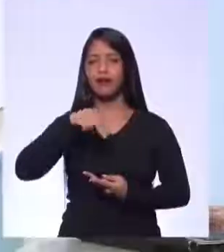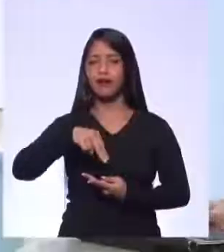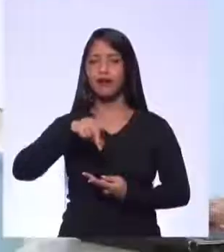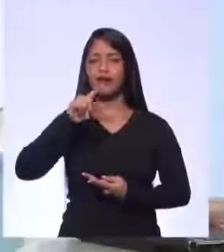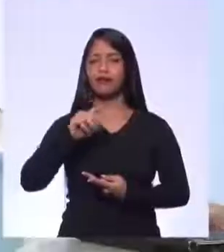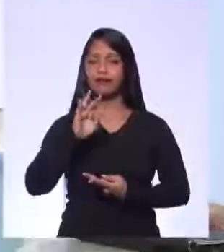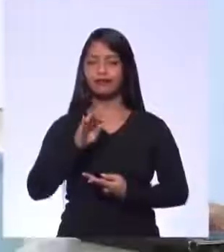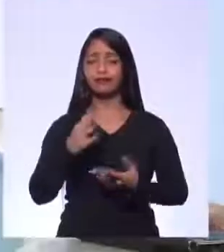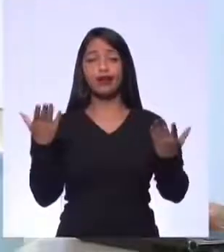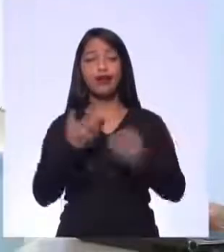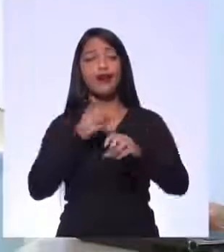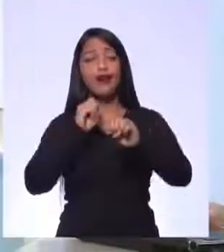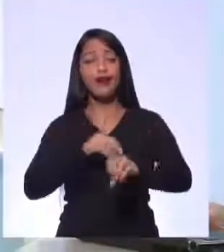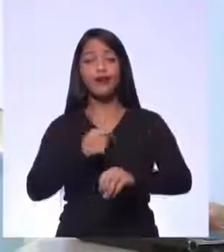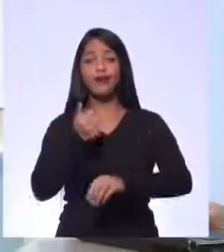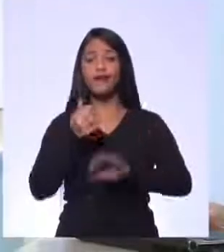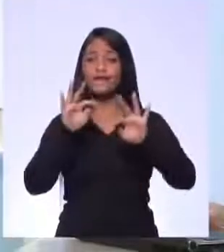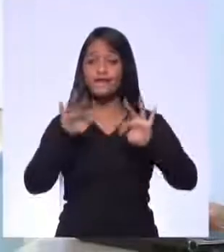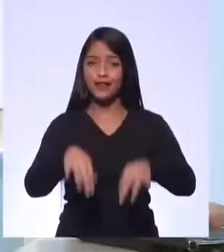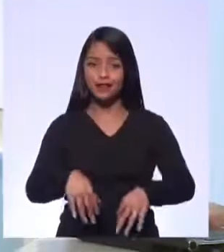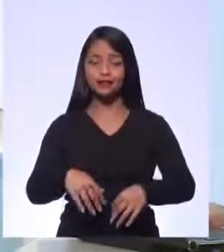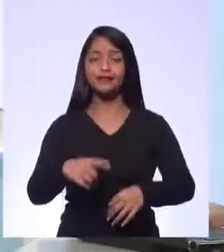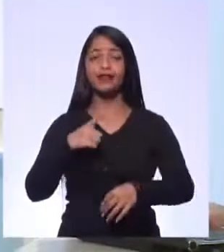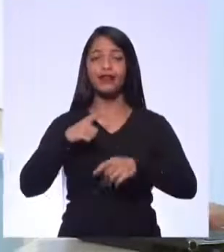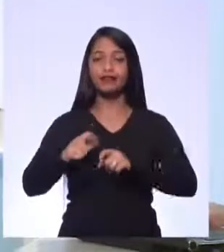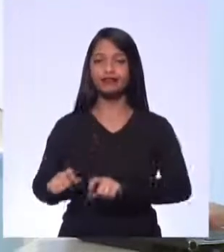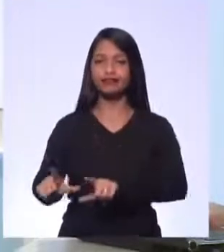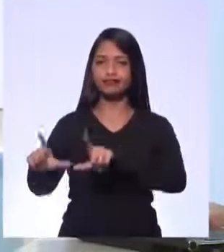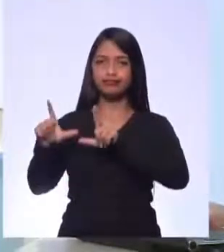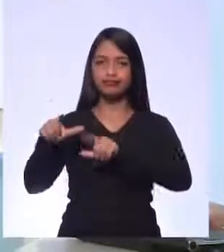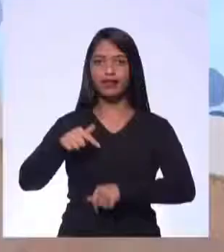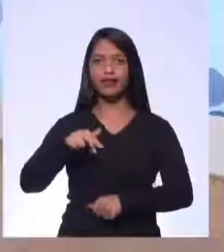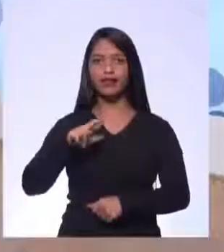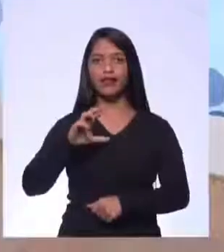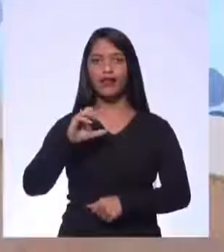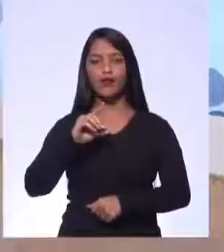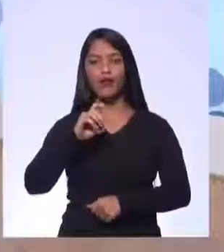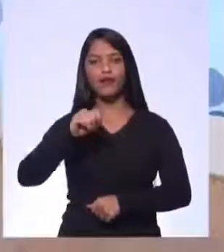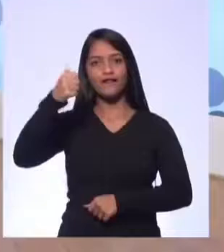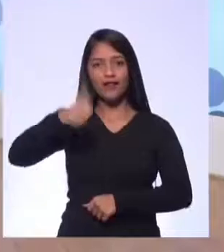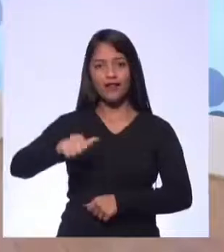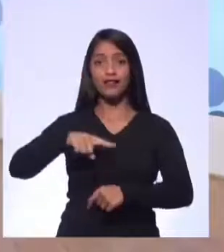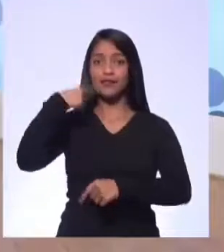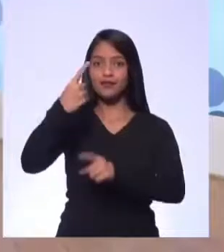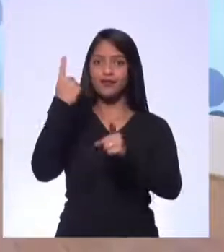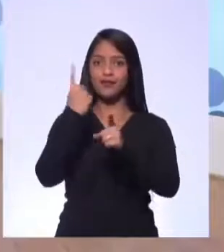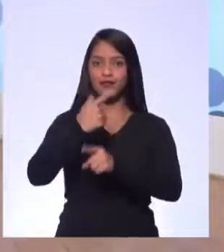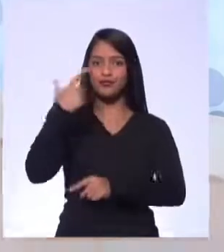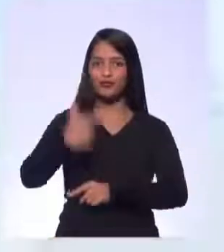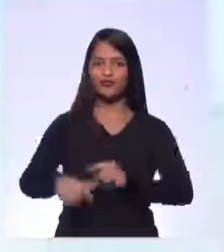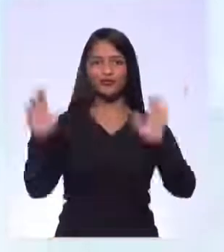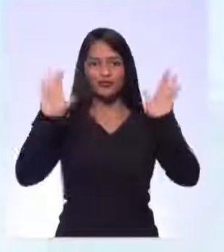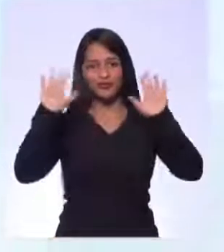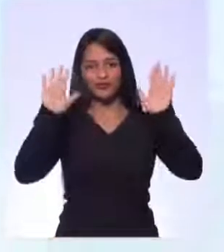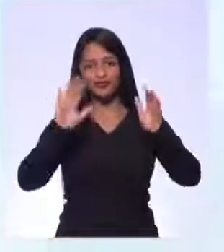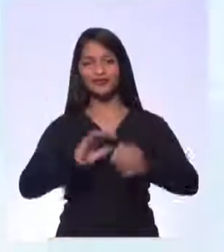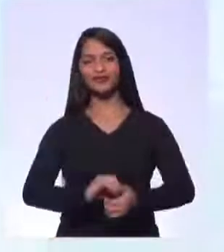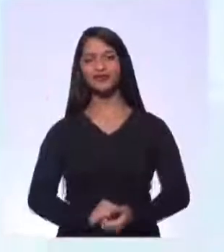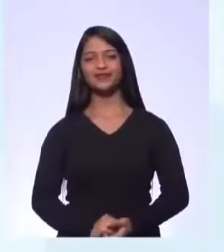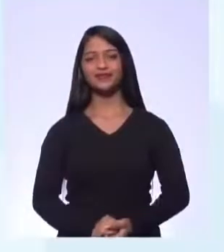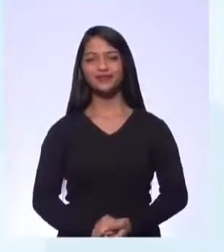nice day. Ok? Tem o QR Code para avaliação da aula. See you later. See you. Bye, bye. Bye, bye.